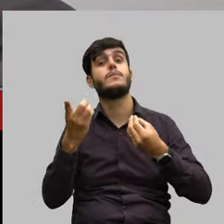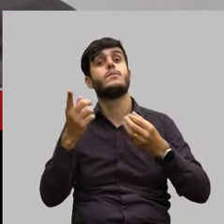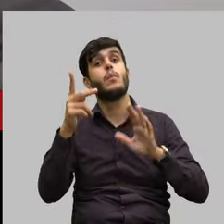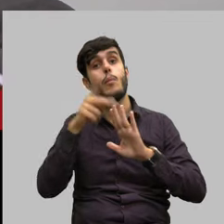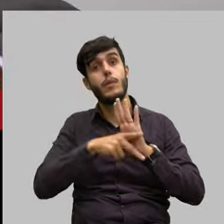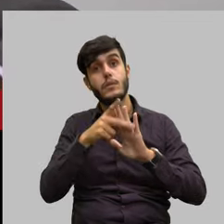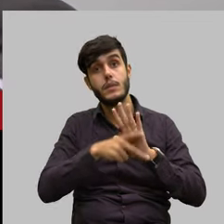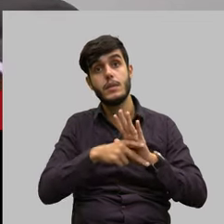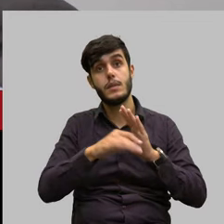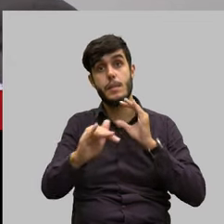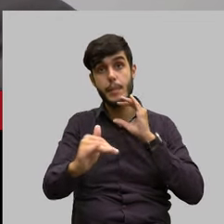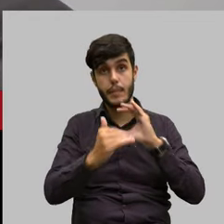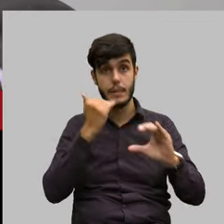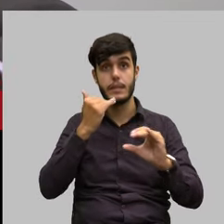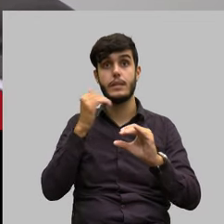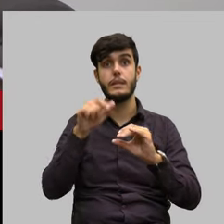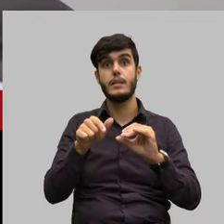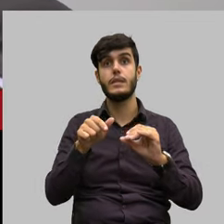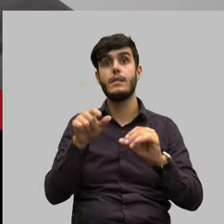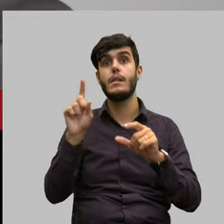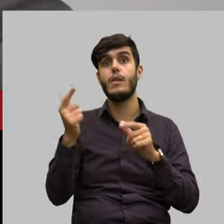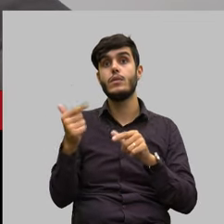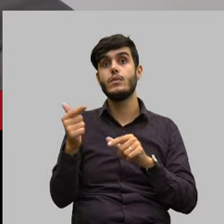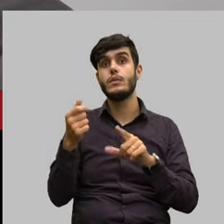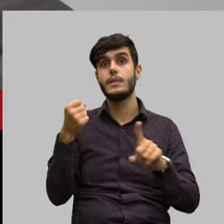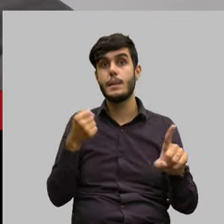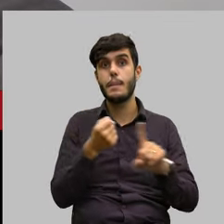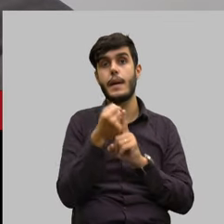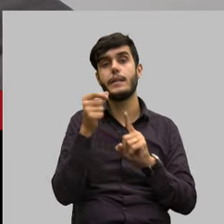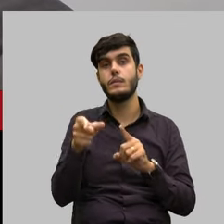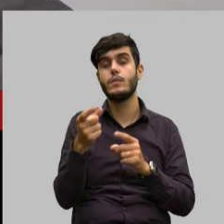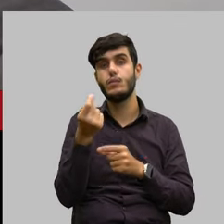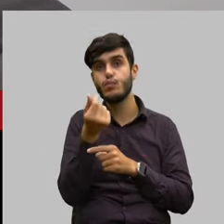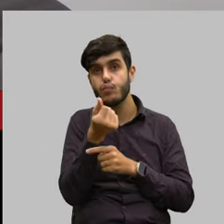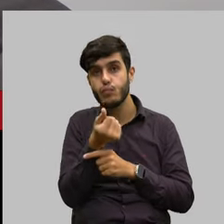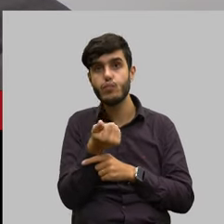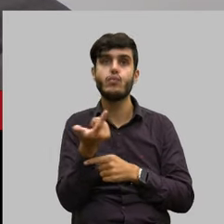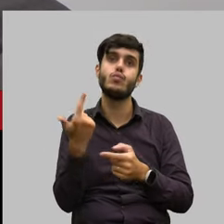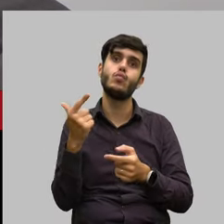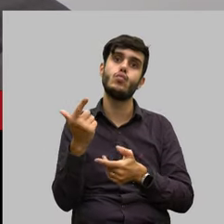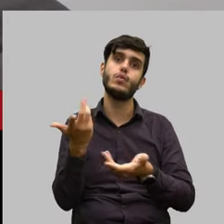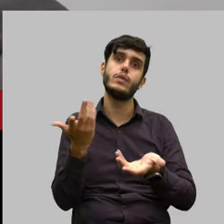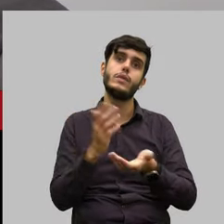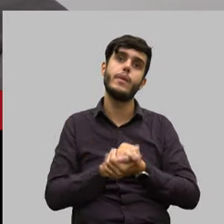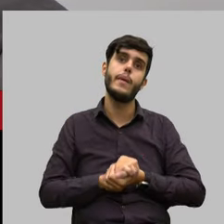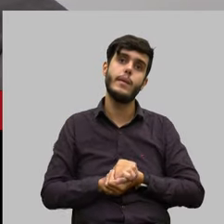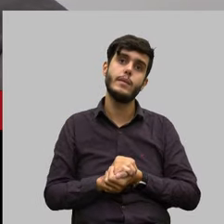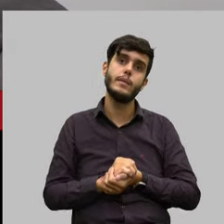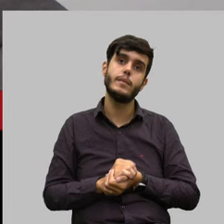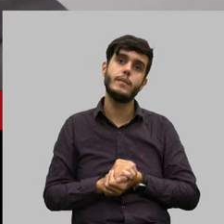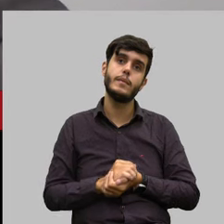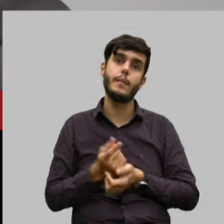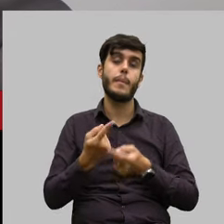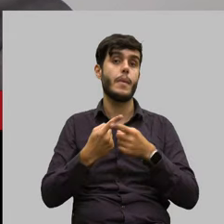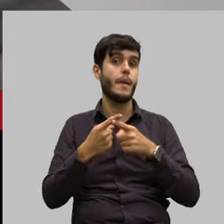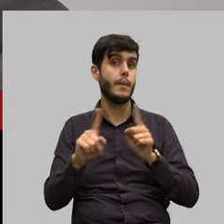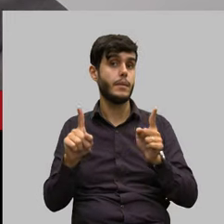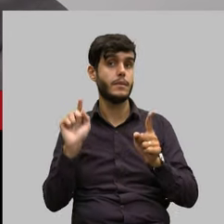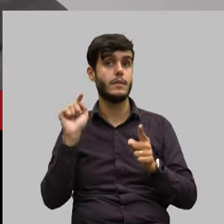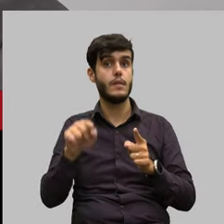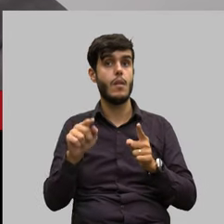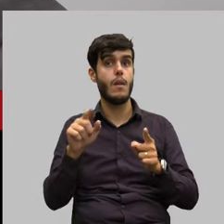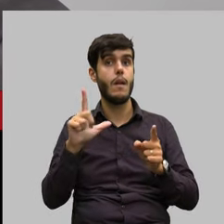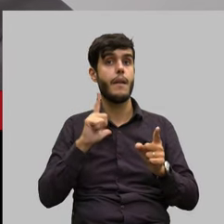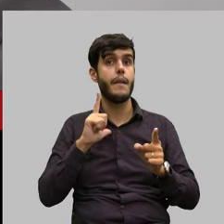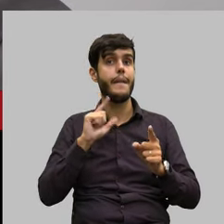encaminharam aqui sequer tinha Impacto financeiro Mas contou com a complacência